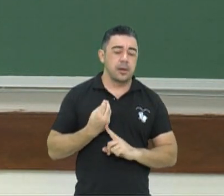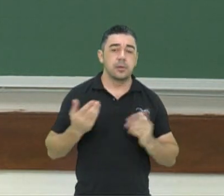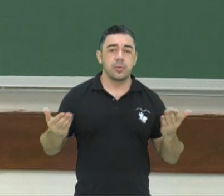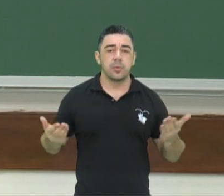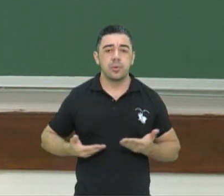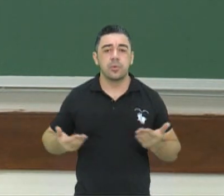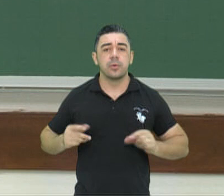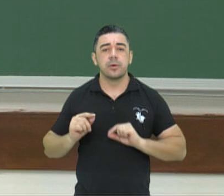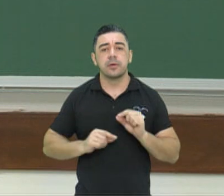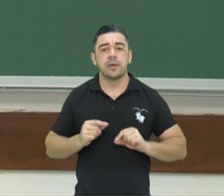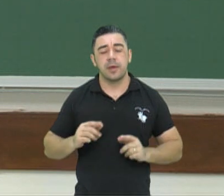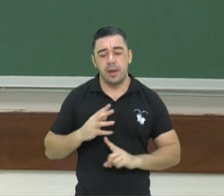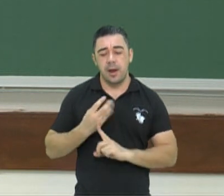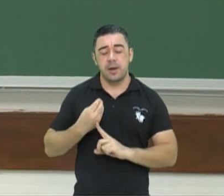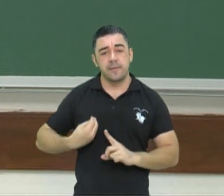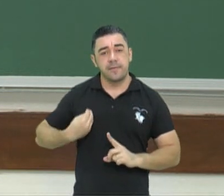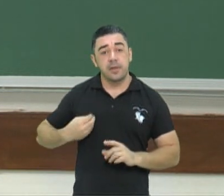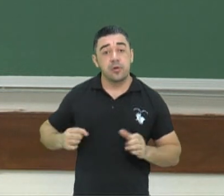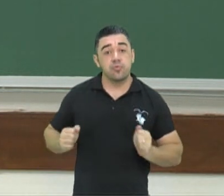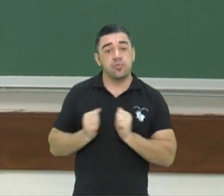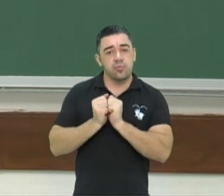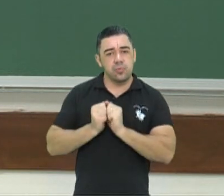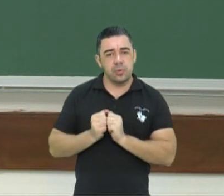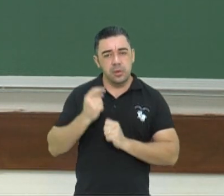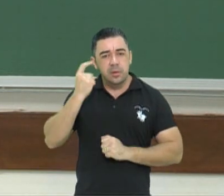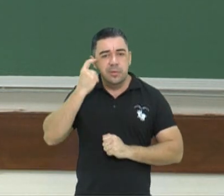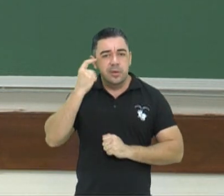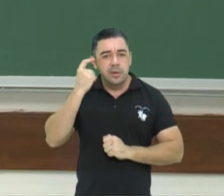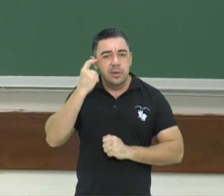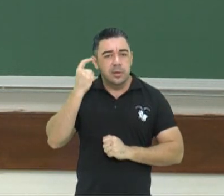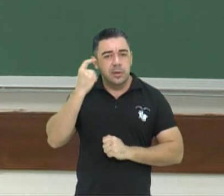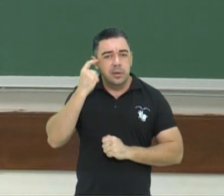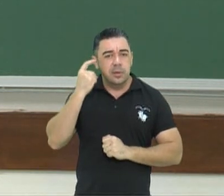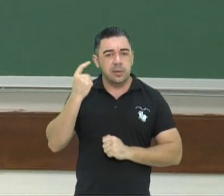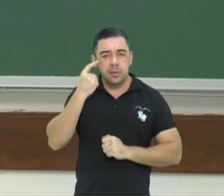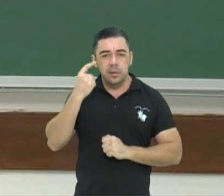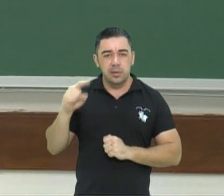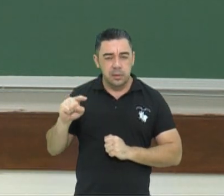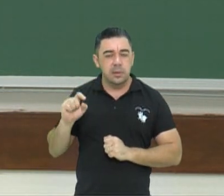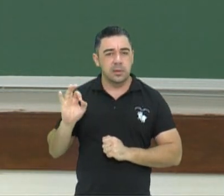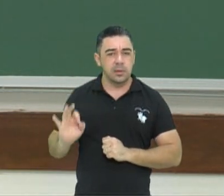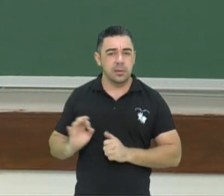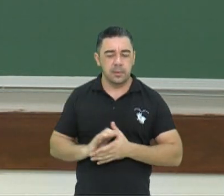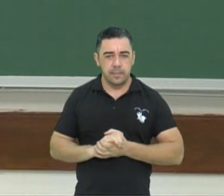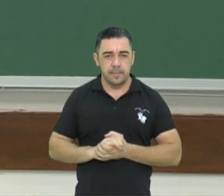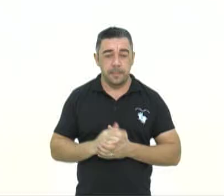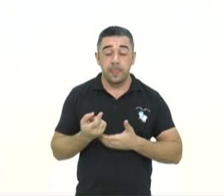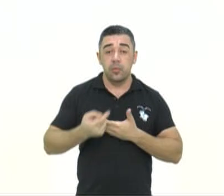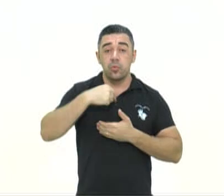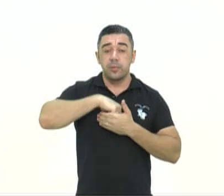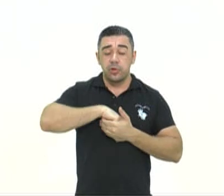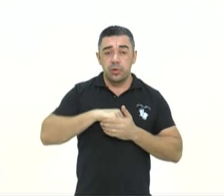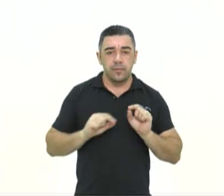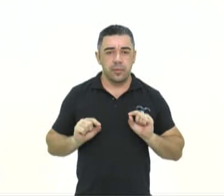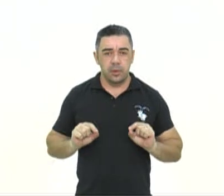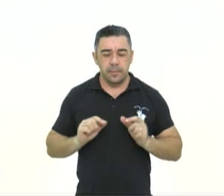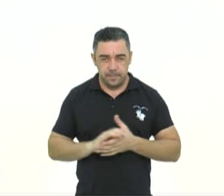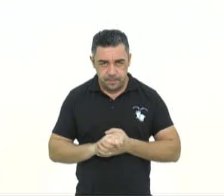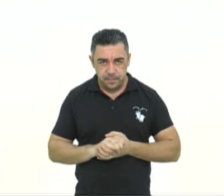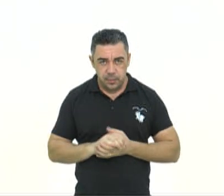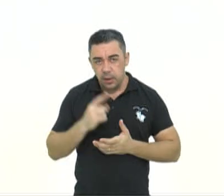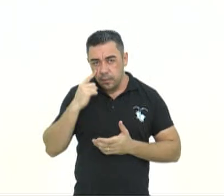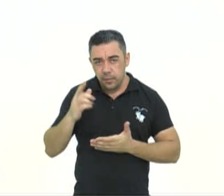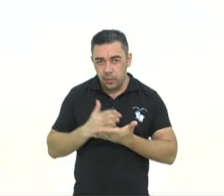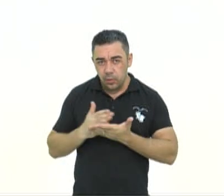quê? A arte e vida juntas. Você começa a pensar o que você está vendo. Com relação à subjetividade, nós começamos